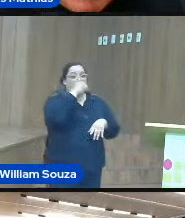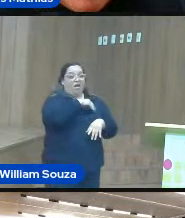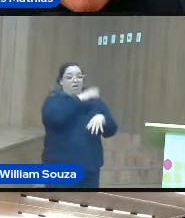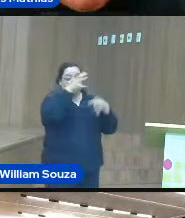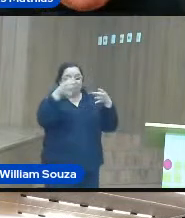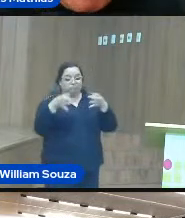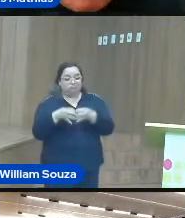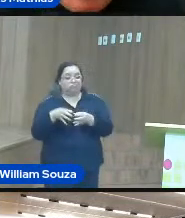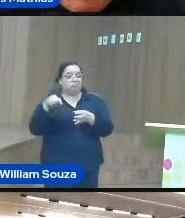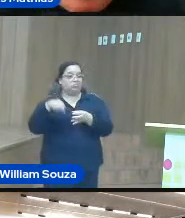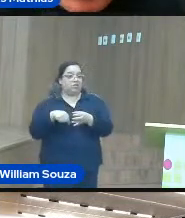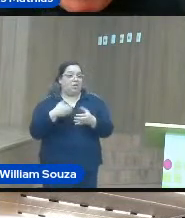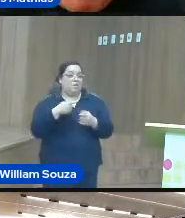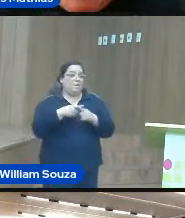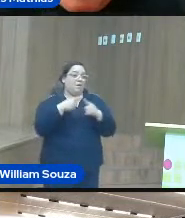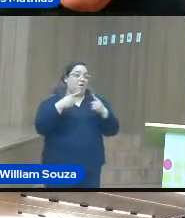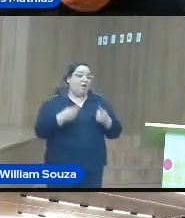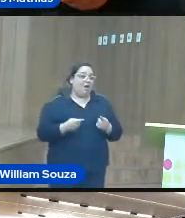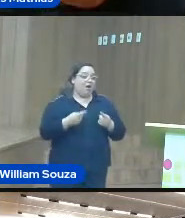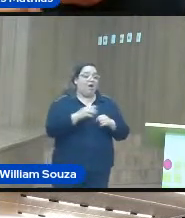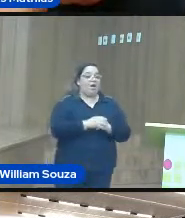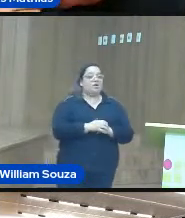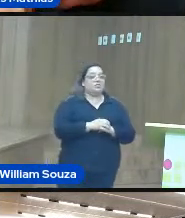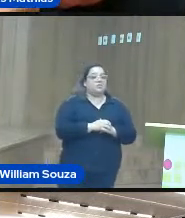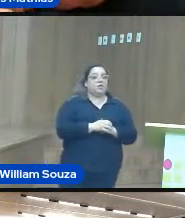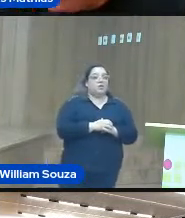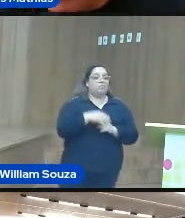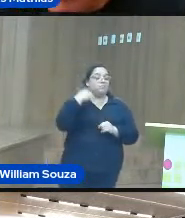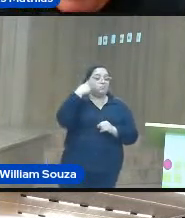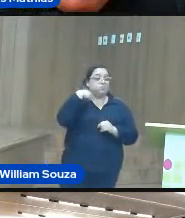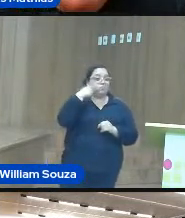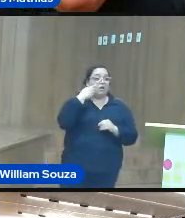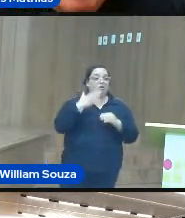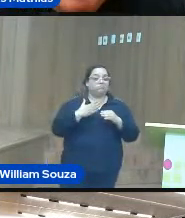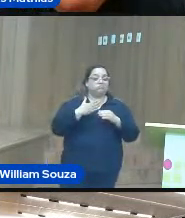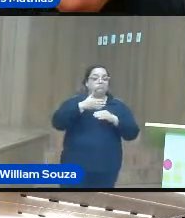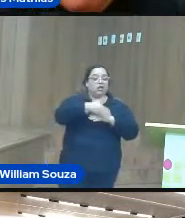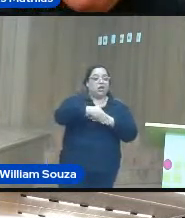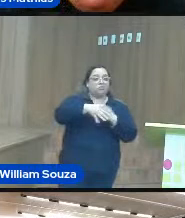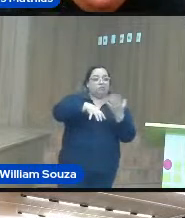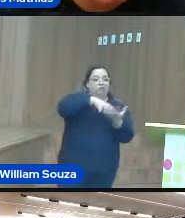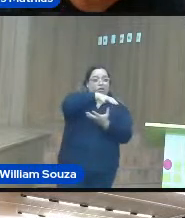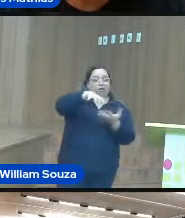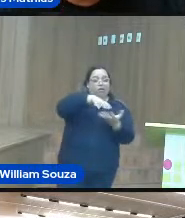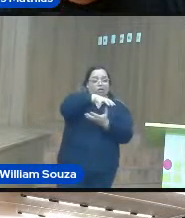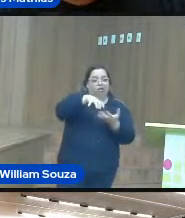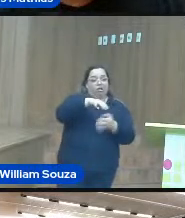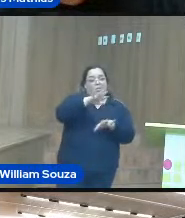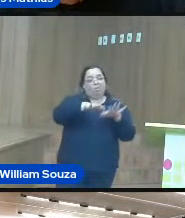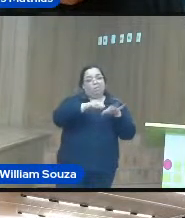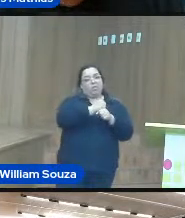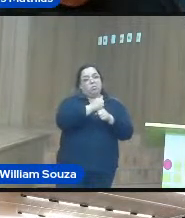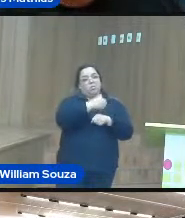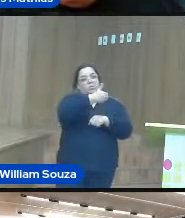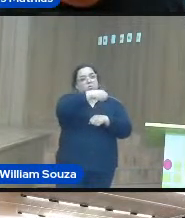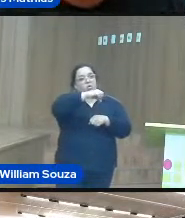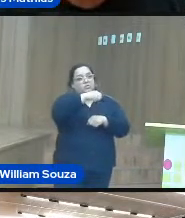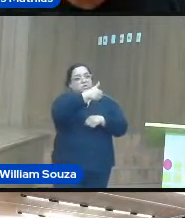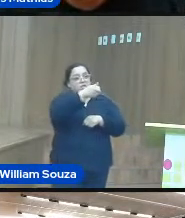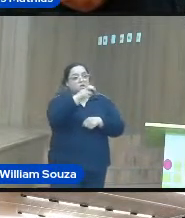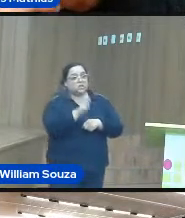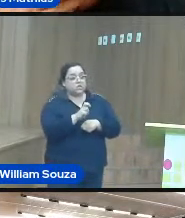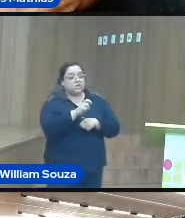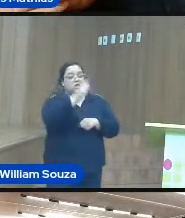né? Os Estados Unidos entram na guerra, né, em 1915, e aí as coisas complicam. Aí a Alemanha